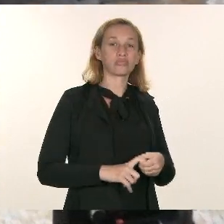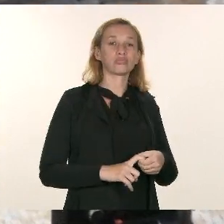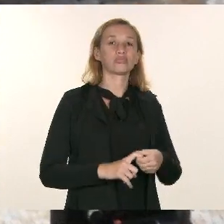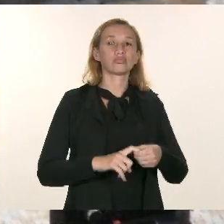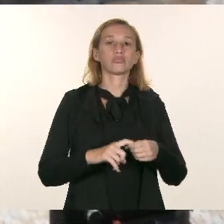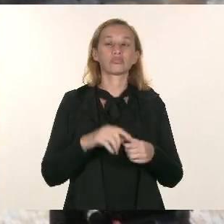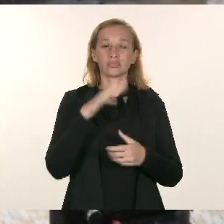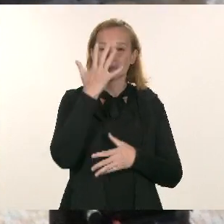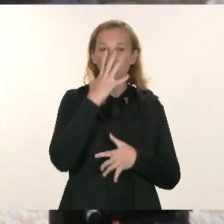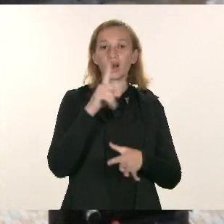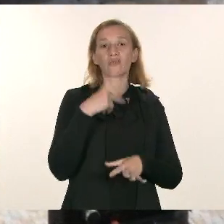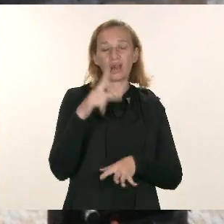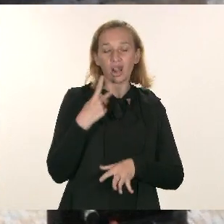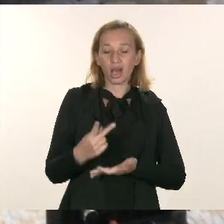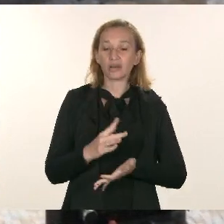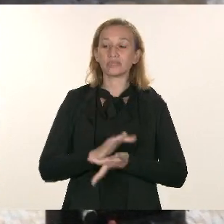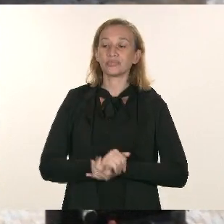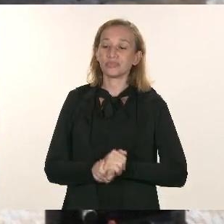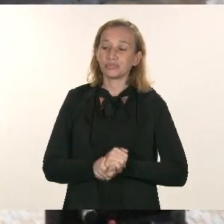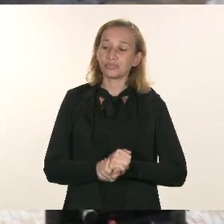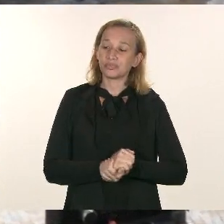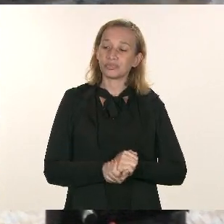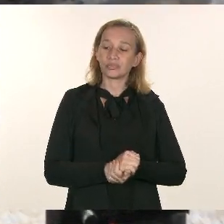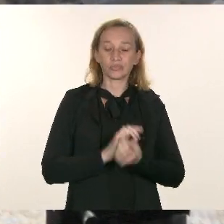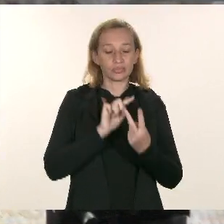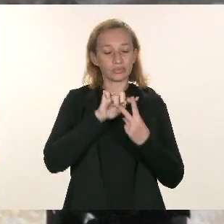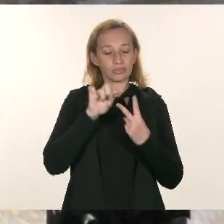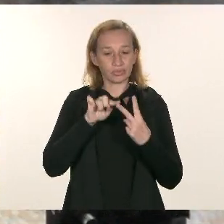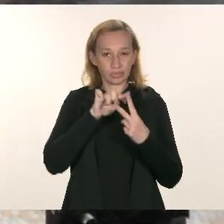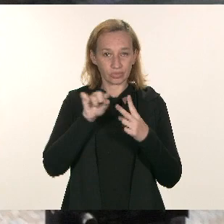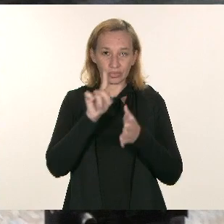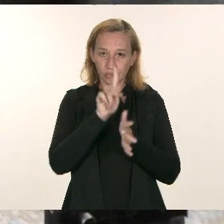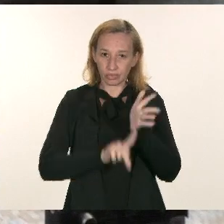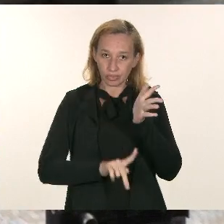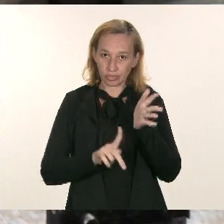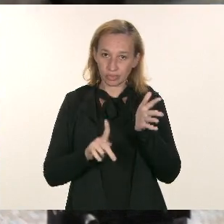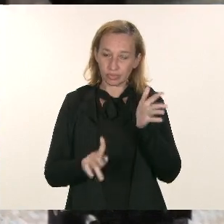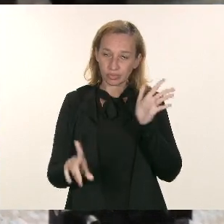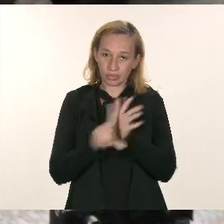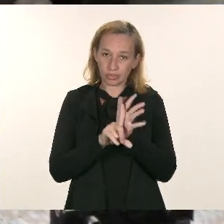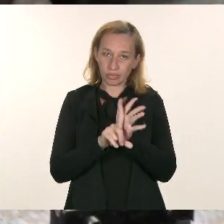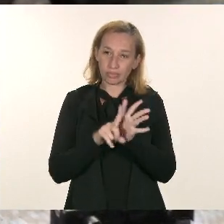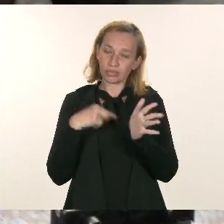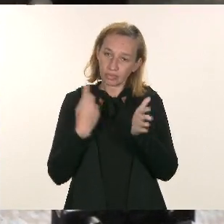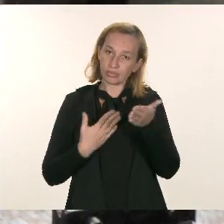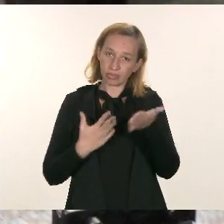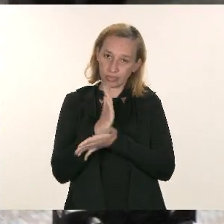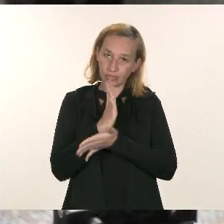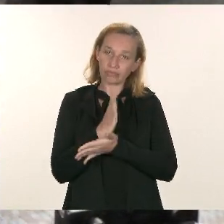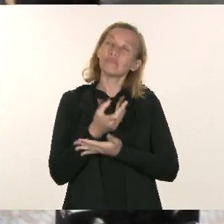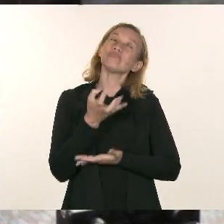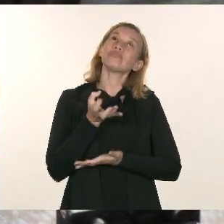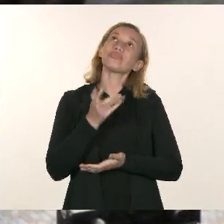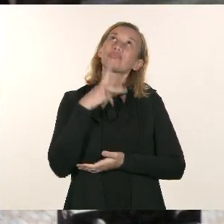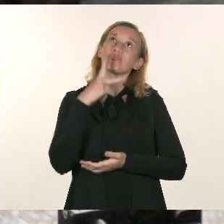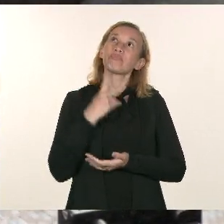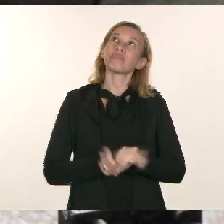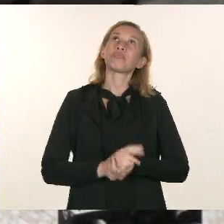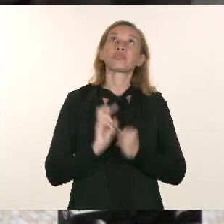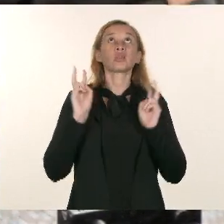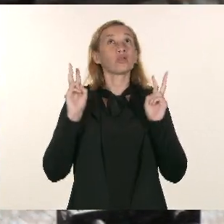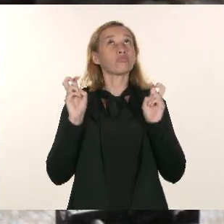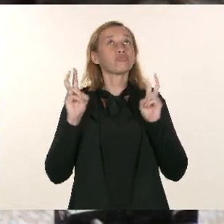poder falar sobre esses 2 projetos de lei que aprovamos agora. Mas eu queria falar um pouco dessa questão